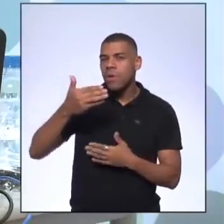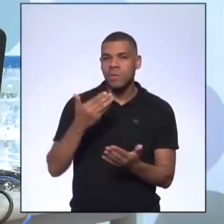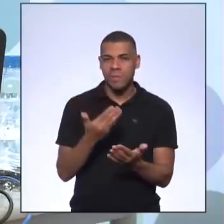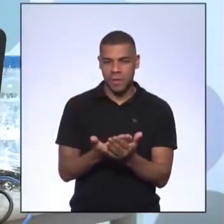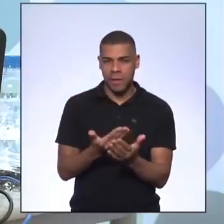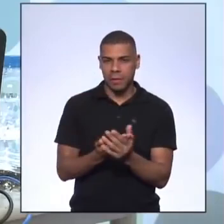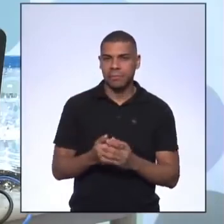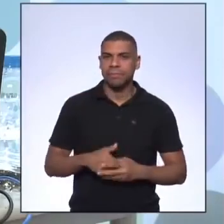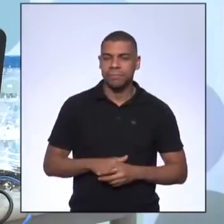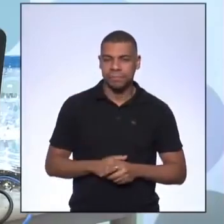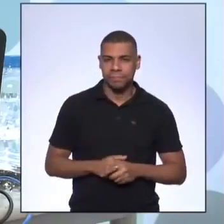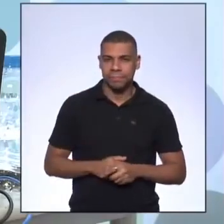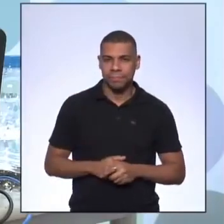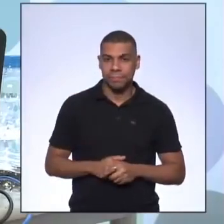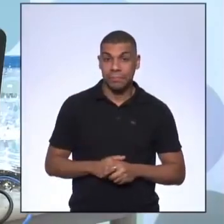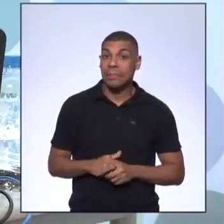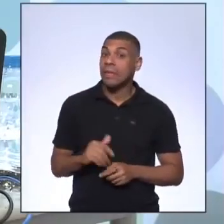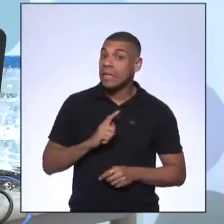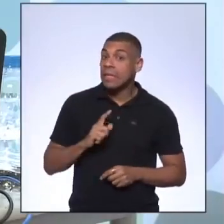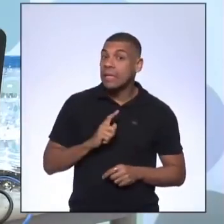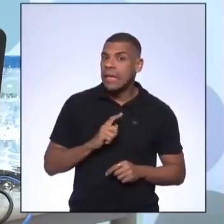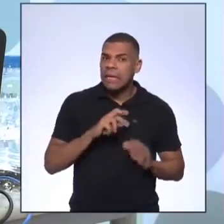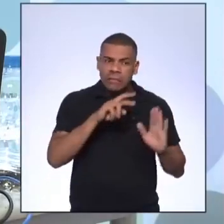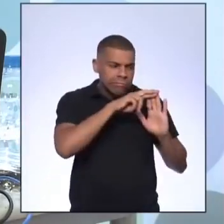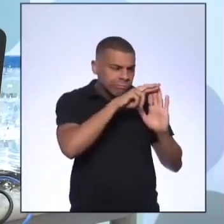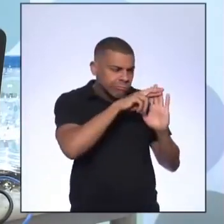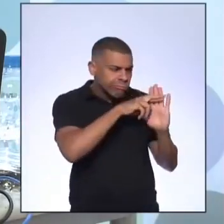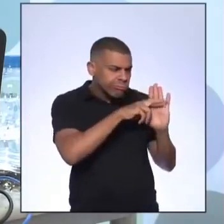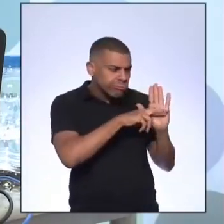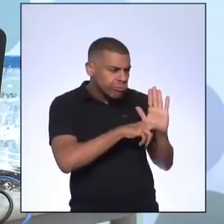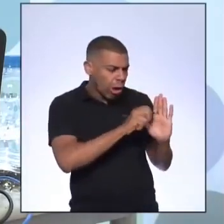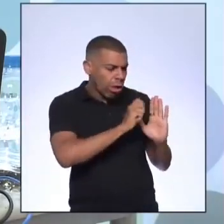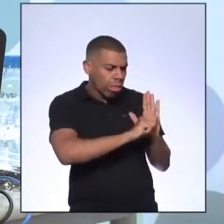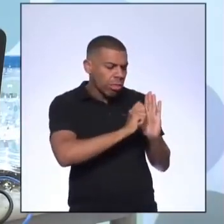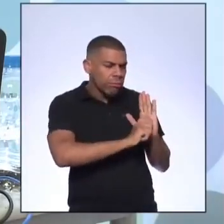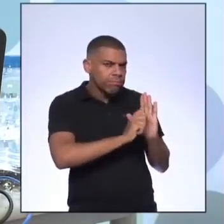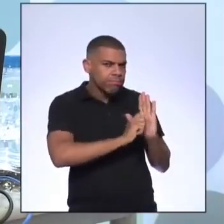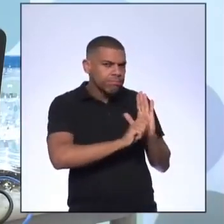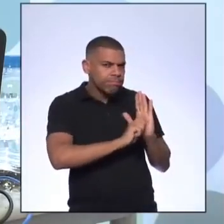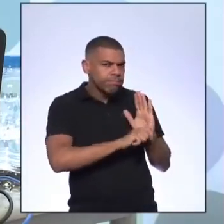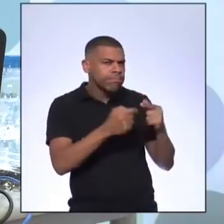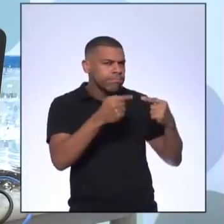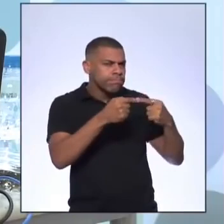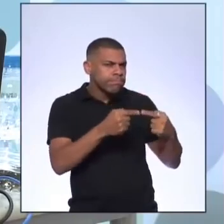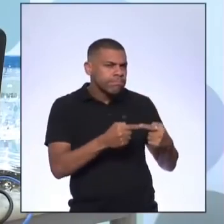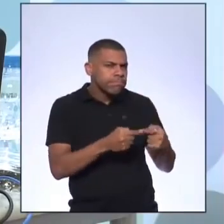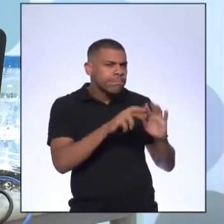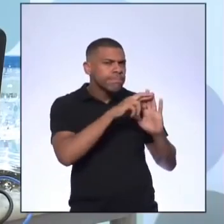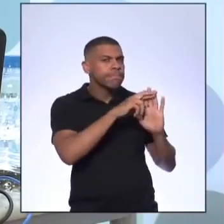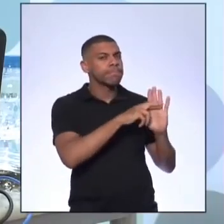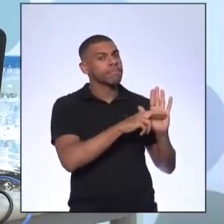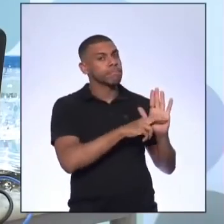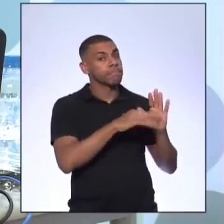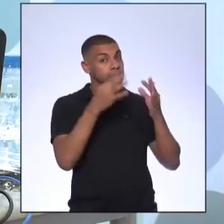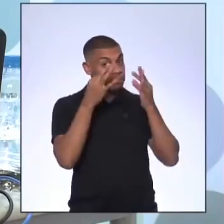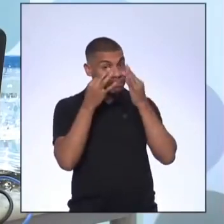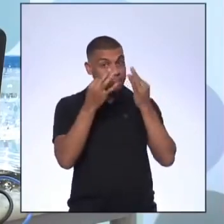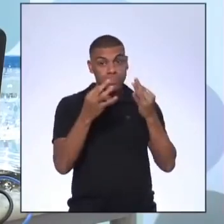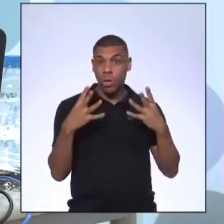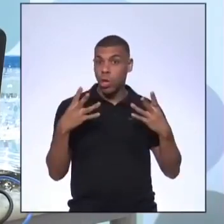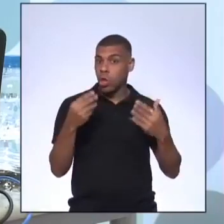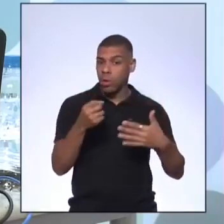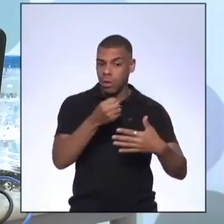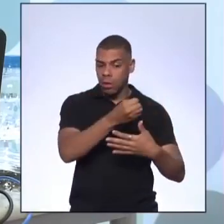É convincente, atende às normas de escrita, então, obedece aí os padrões de escrita. Você precisa estar atento a todas